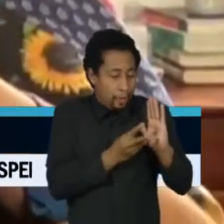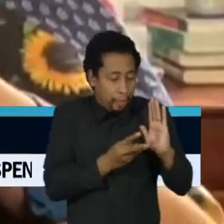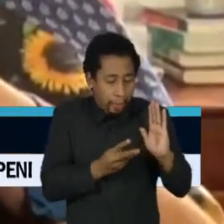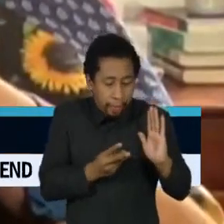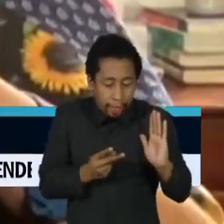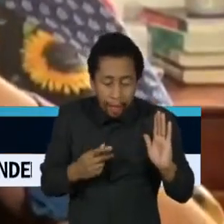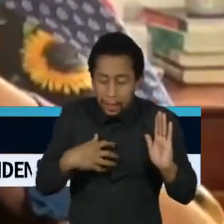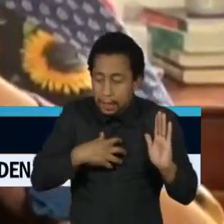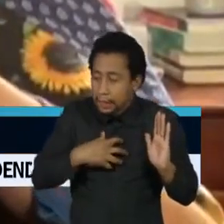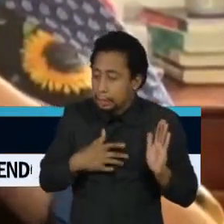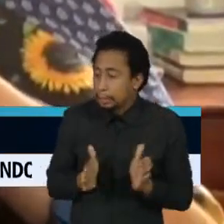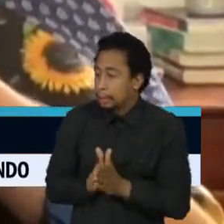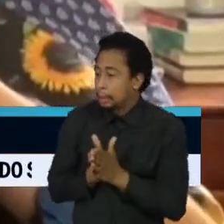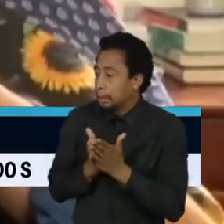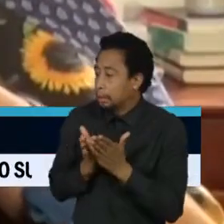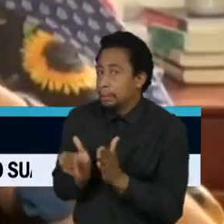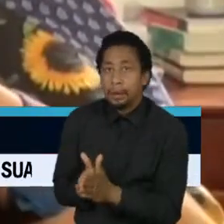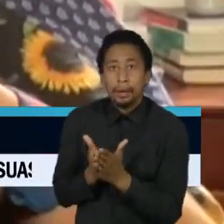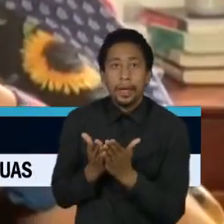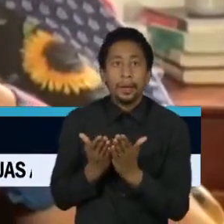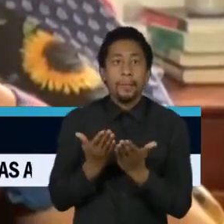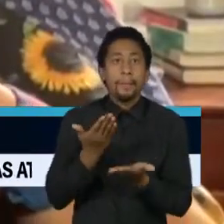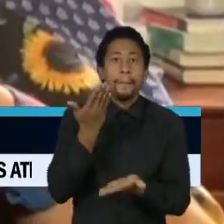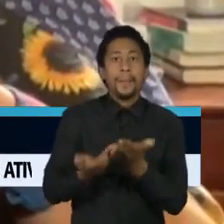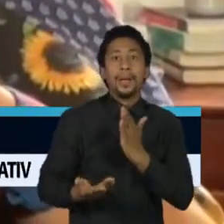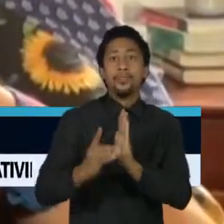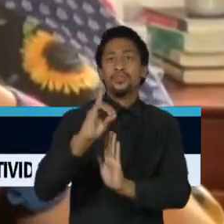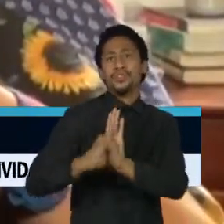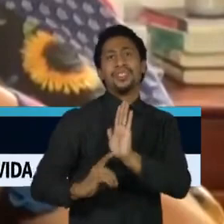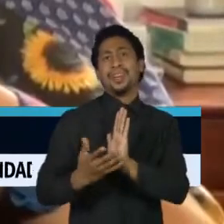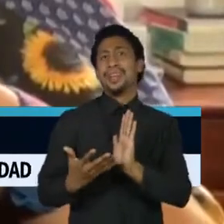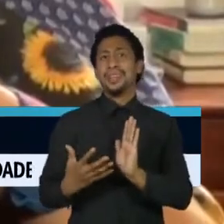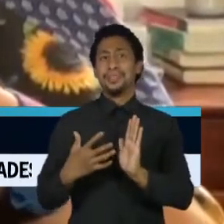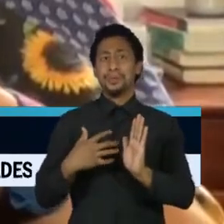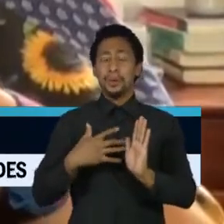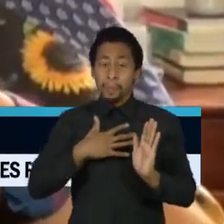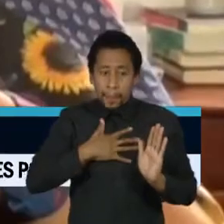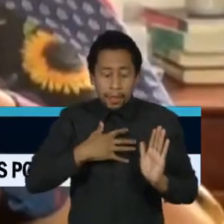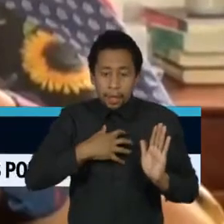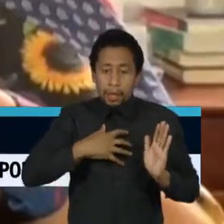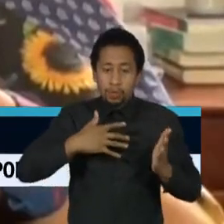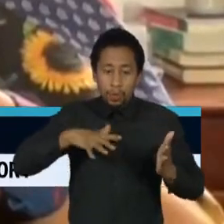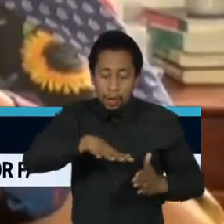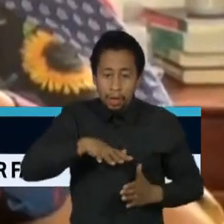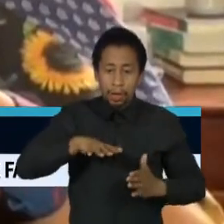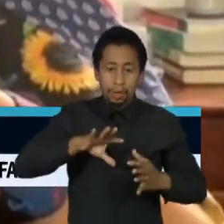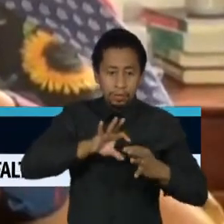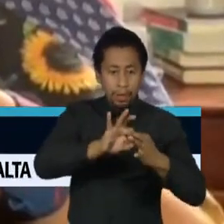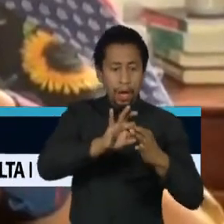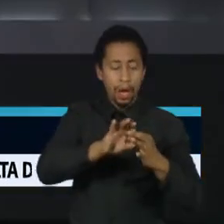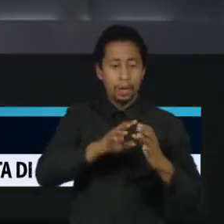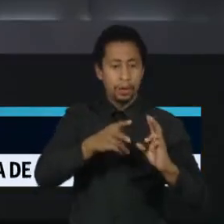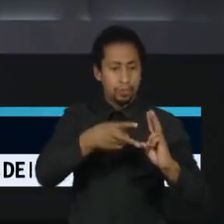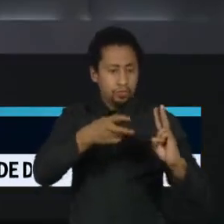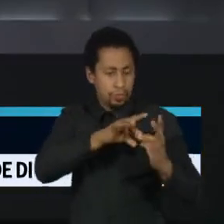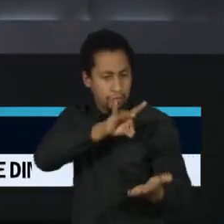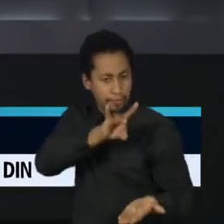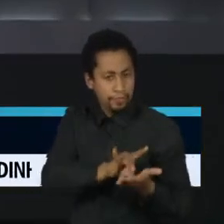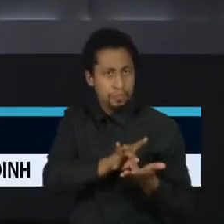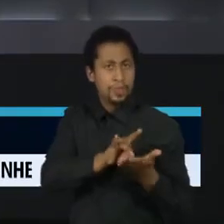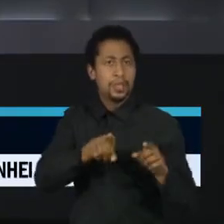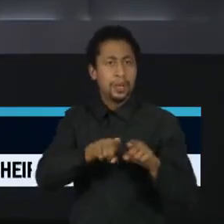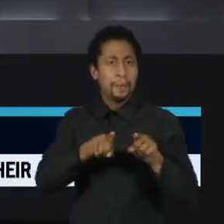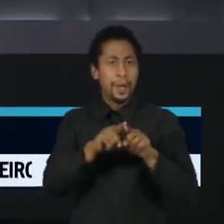perdem os seus direitos. Os direitos, né, inerentes a ser povo originário, a ser comunidade tradicional. Então,